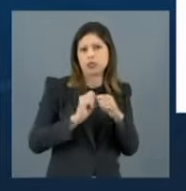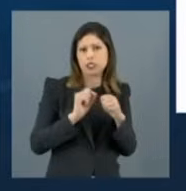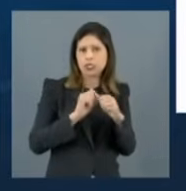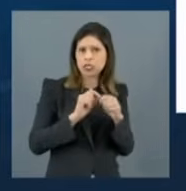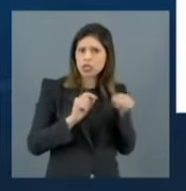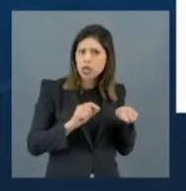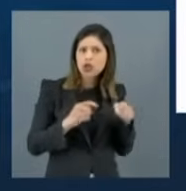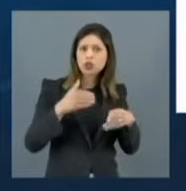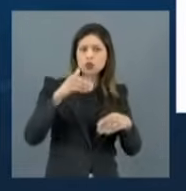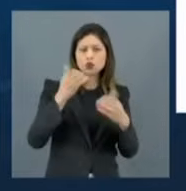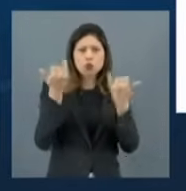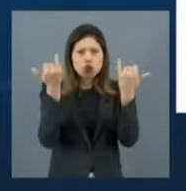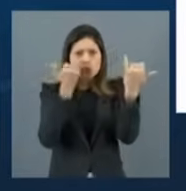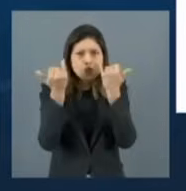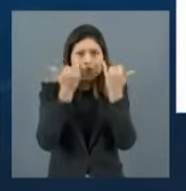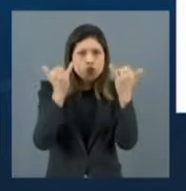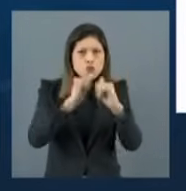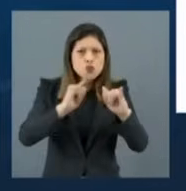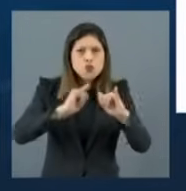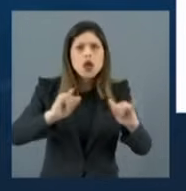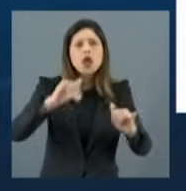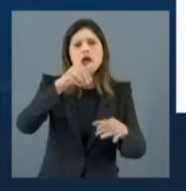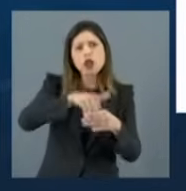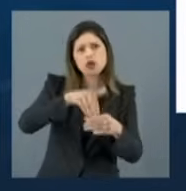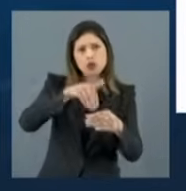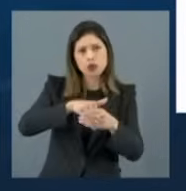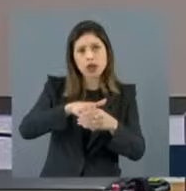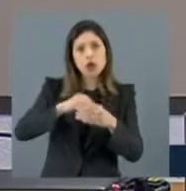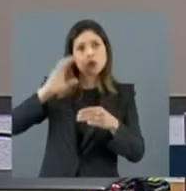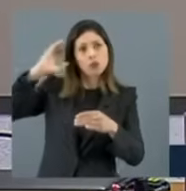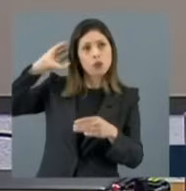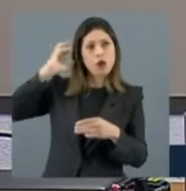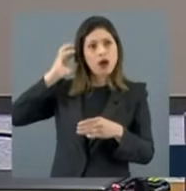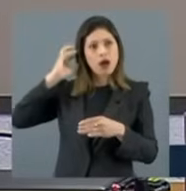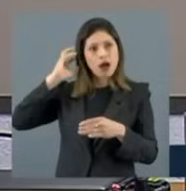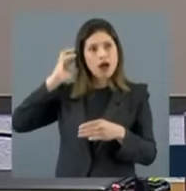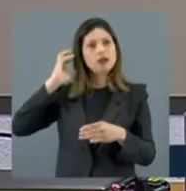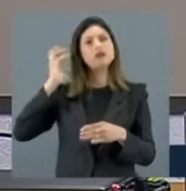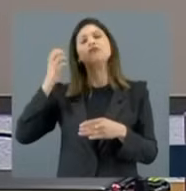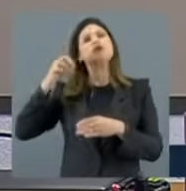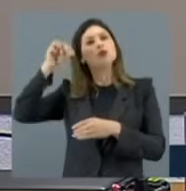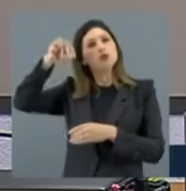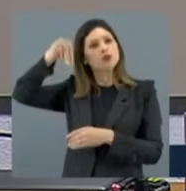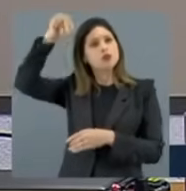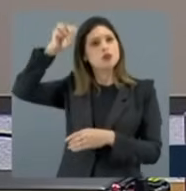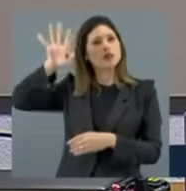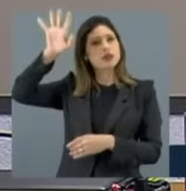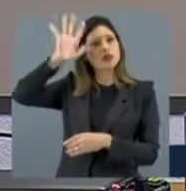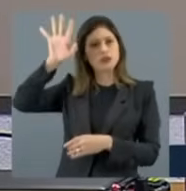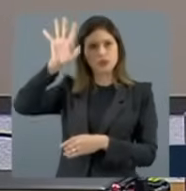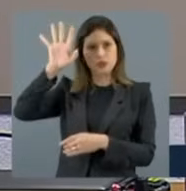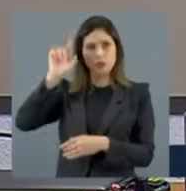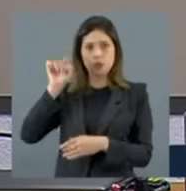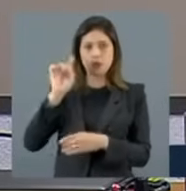eleitorais em rádios do Nordeste, um reduto tradicionalmente de Lula.